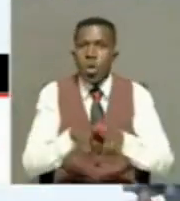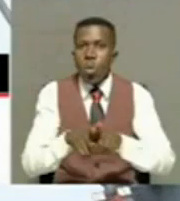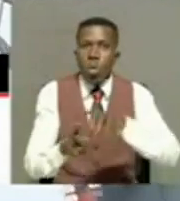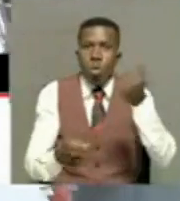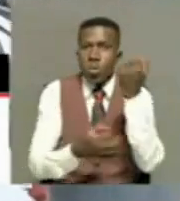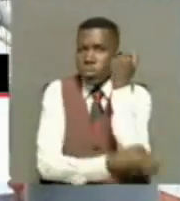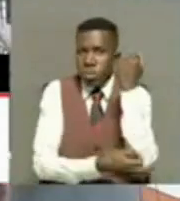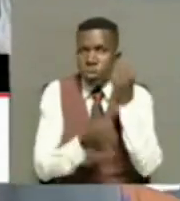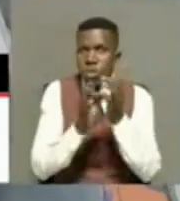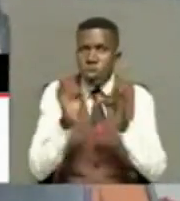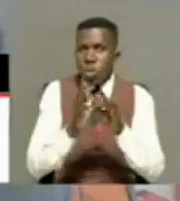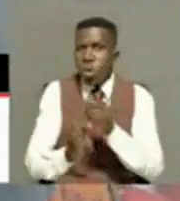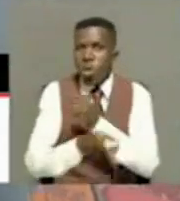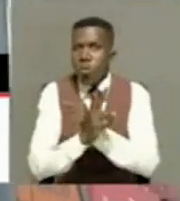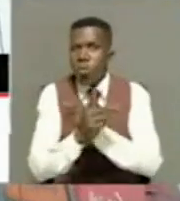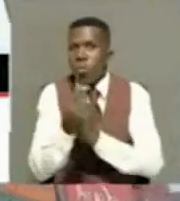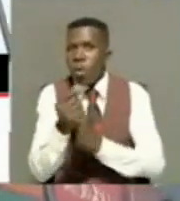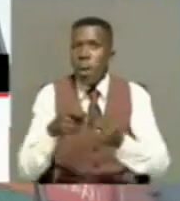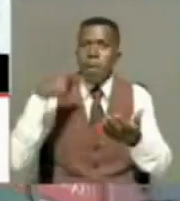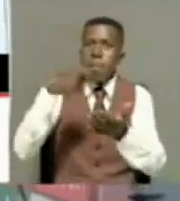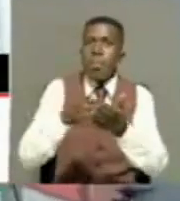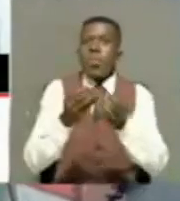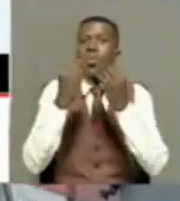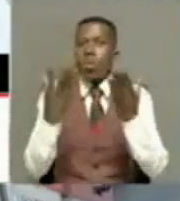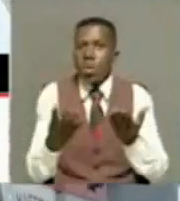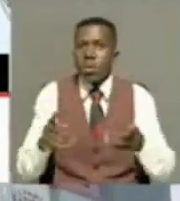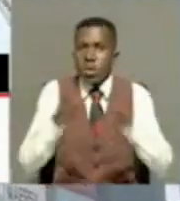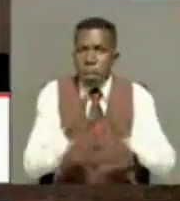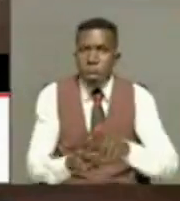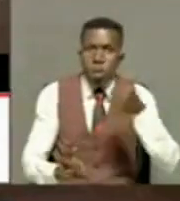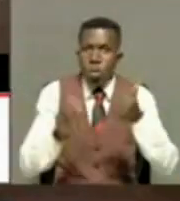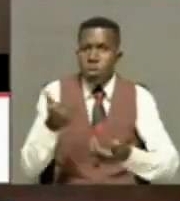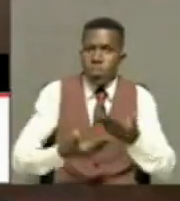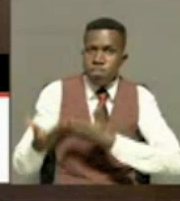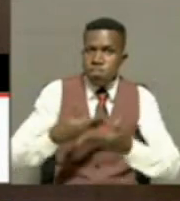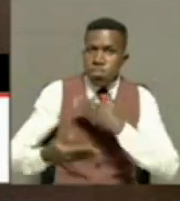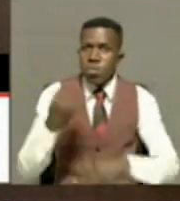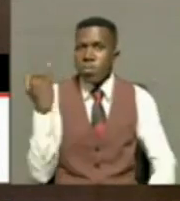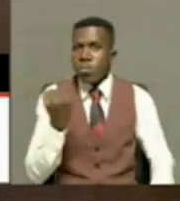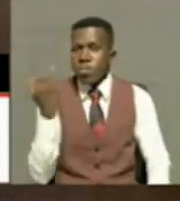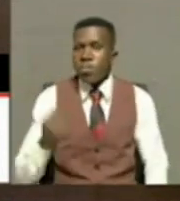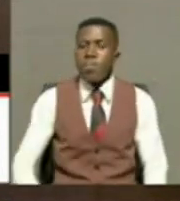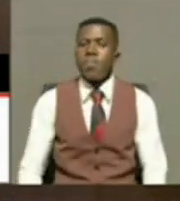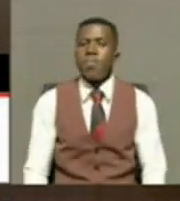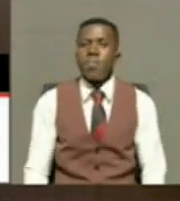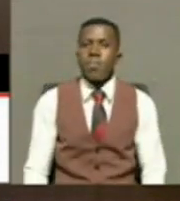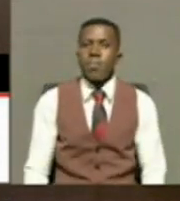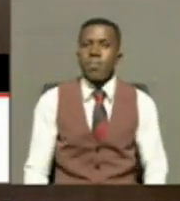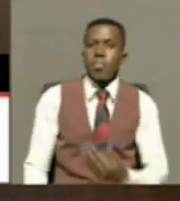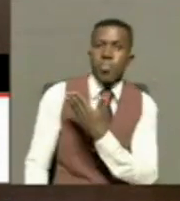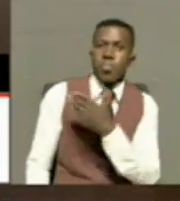relativamente à definição das taxas, entre outros aspectos de comércio internacional. 5.953, para ser mais precisa,